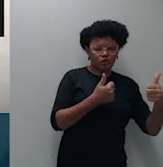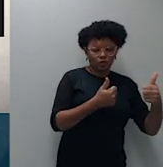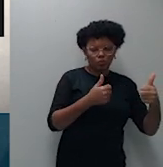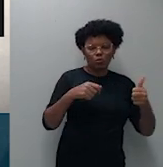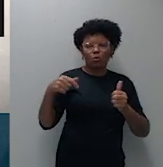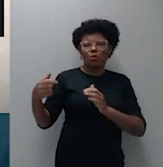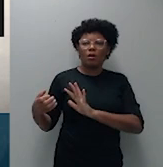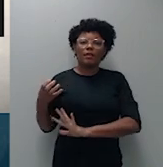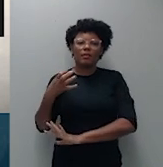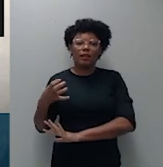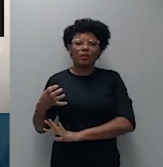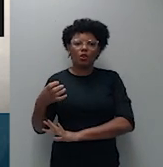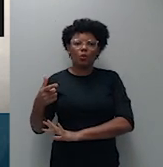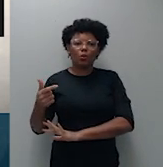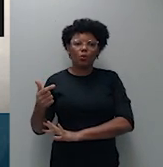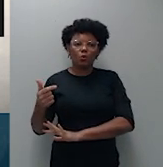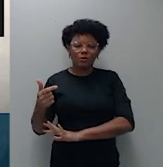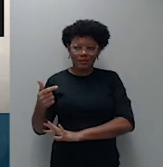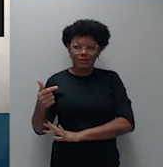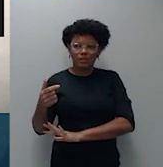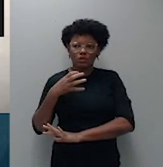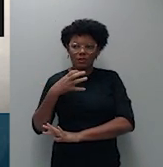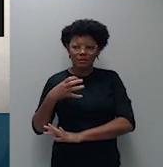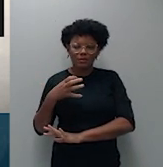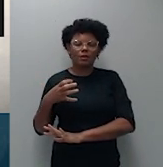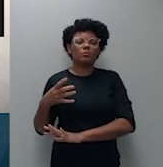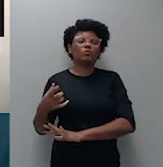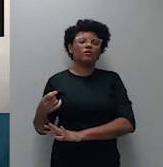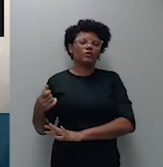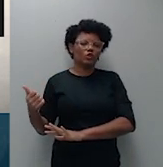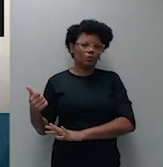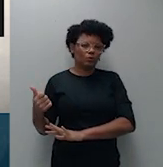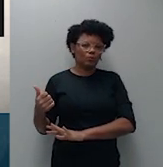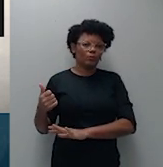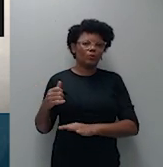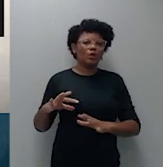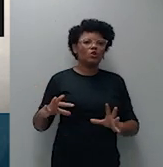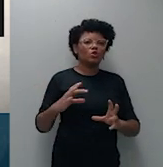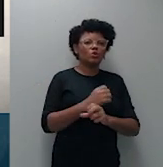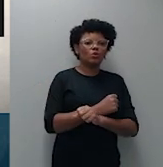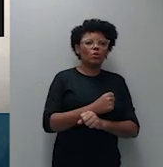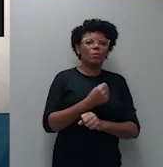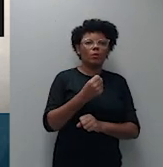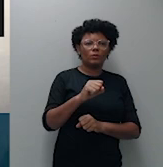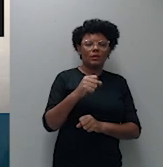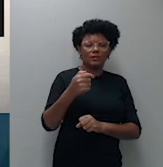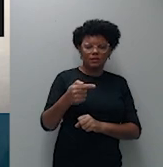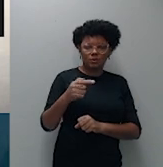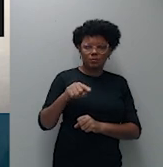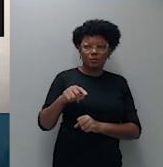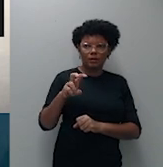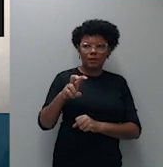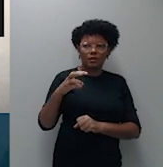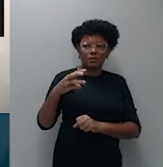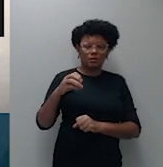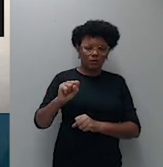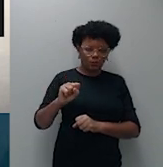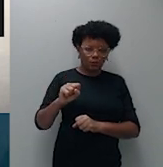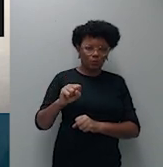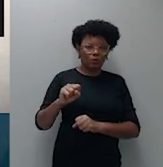até 12 de Dezembro 2021 portal de